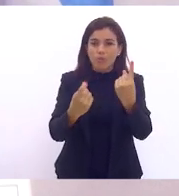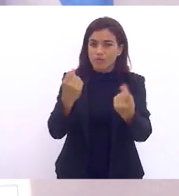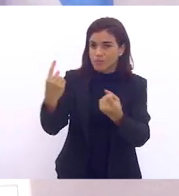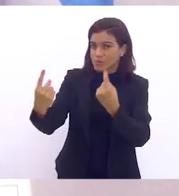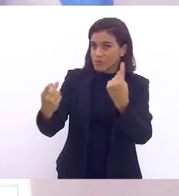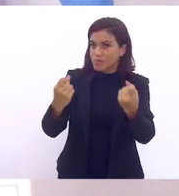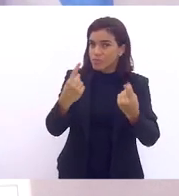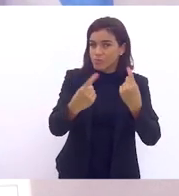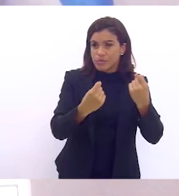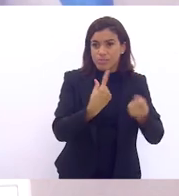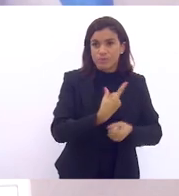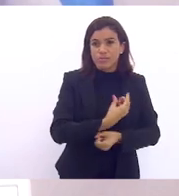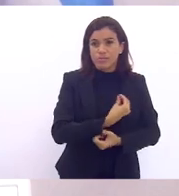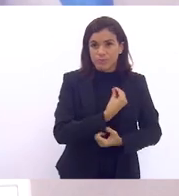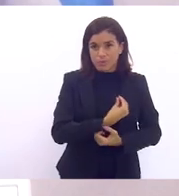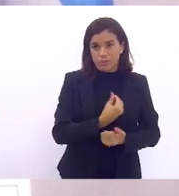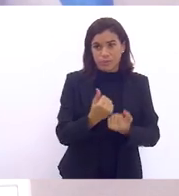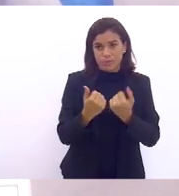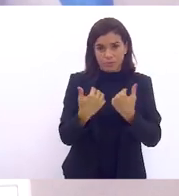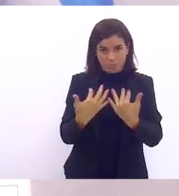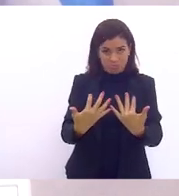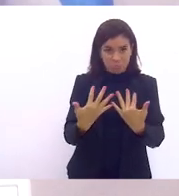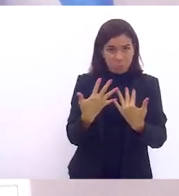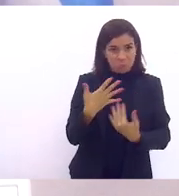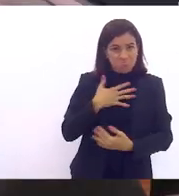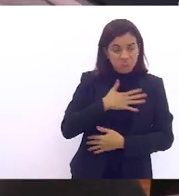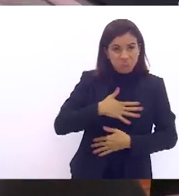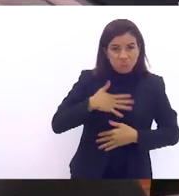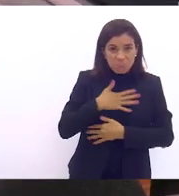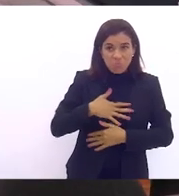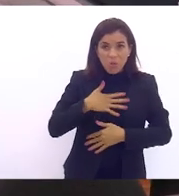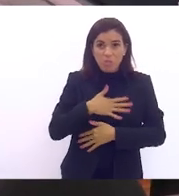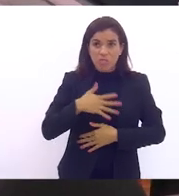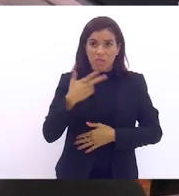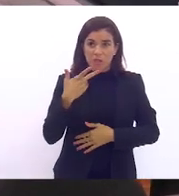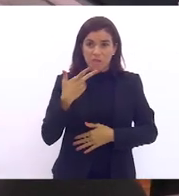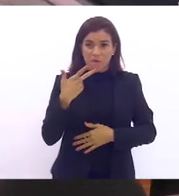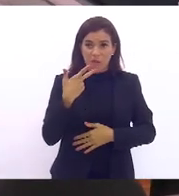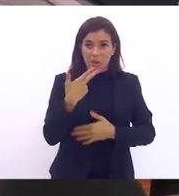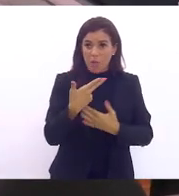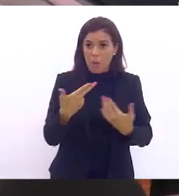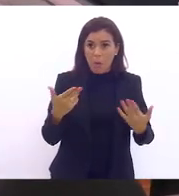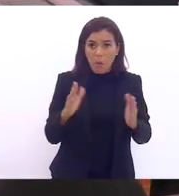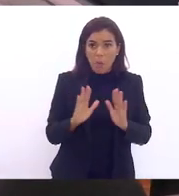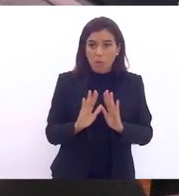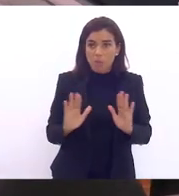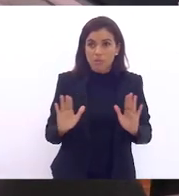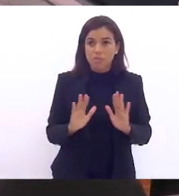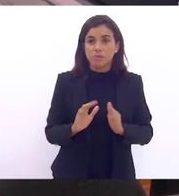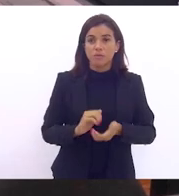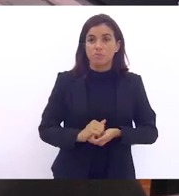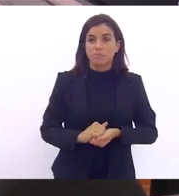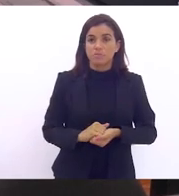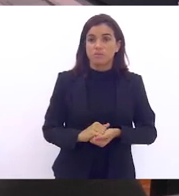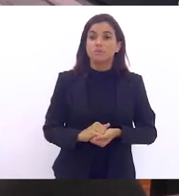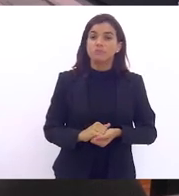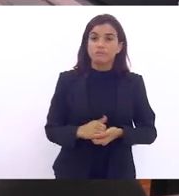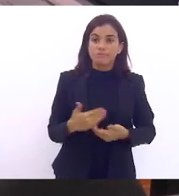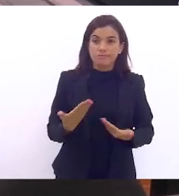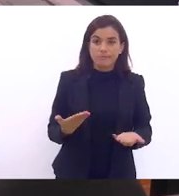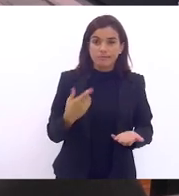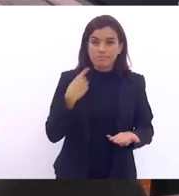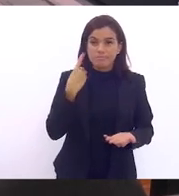da da audiência gostaria de falar mais alguma coisa E aí